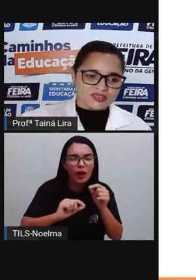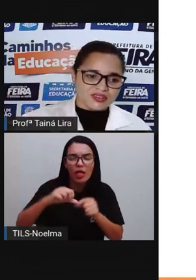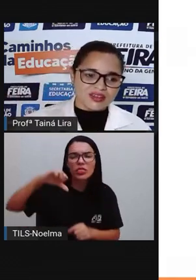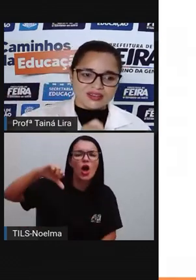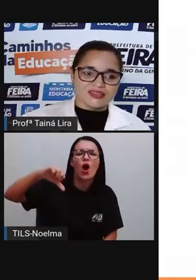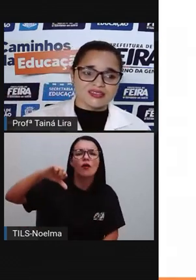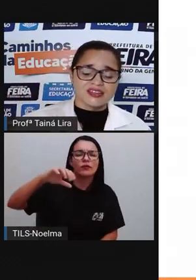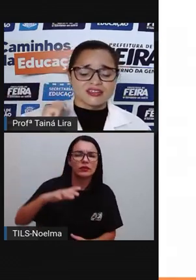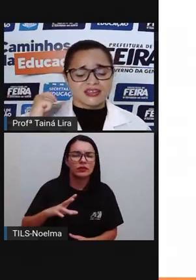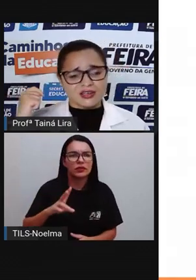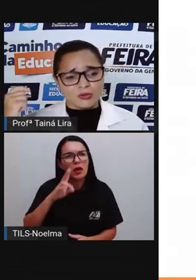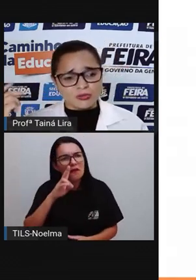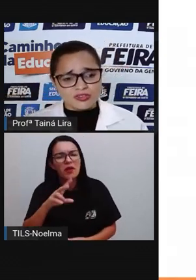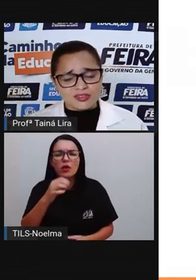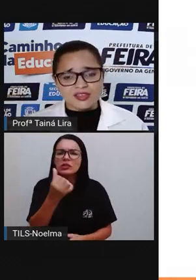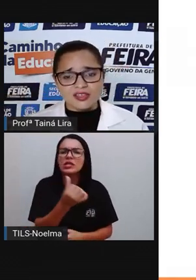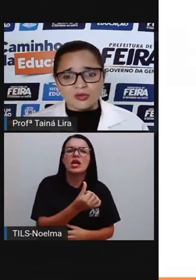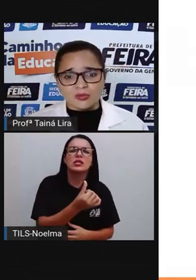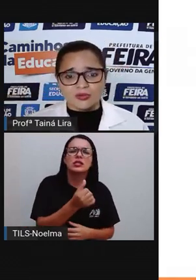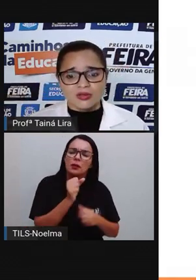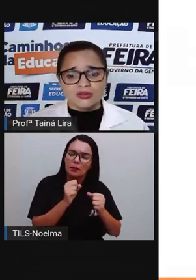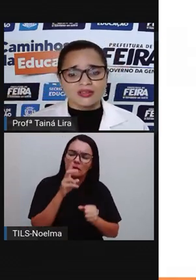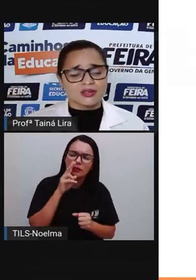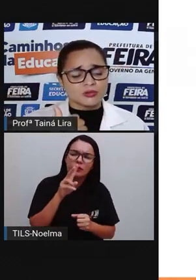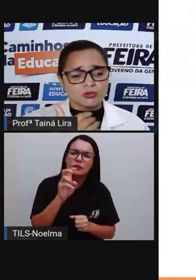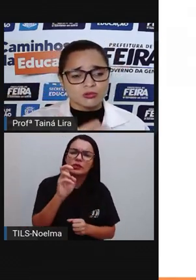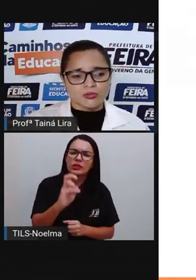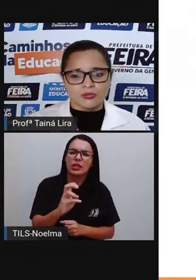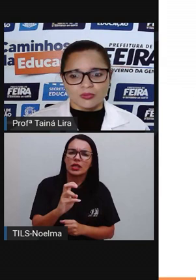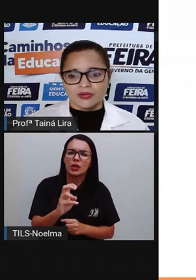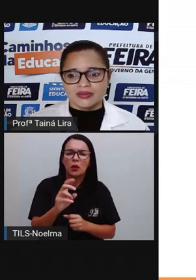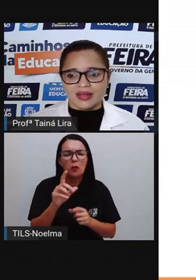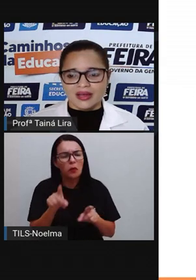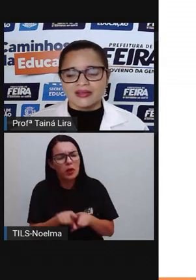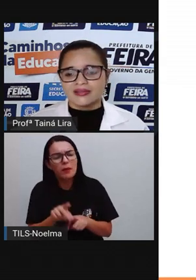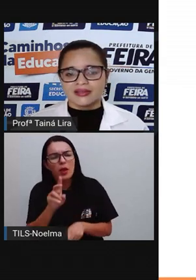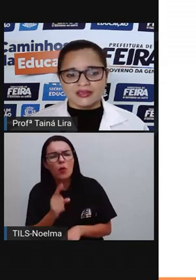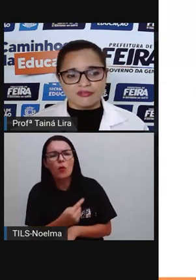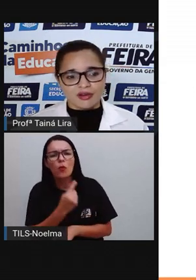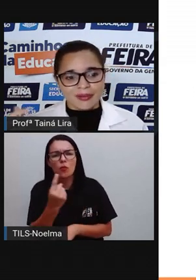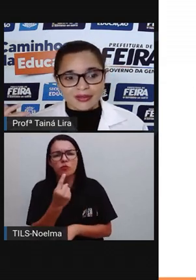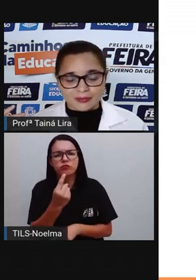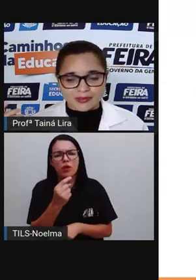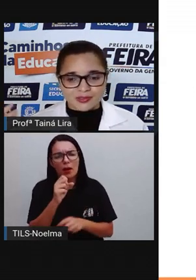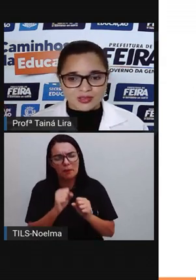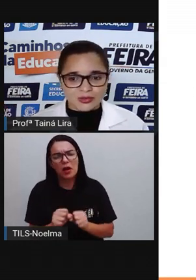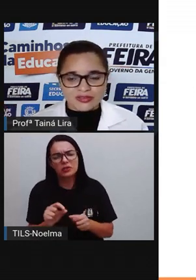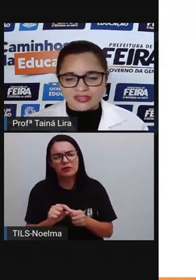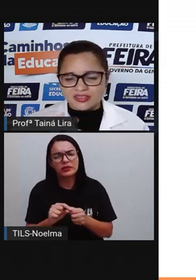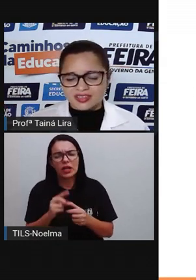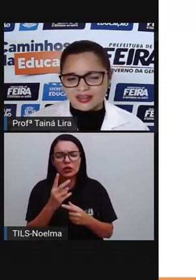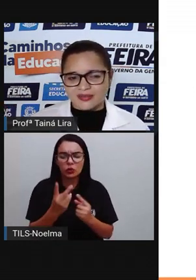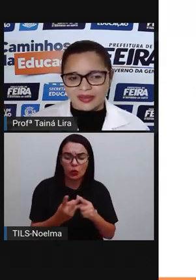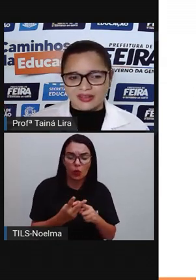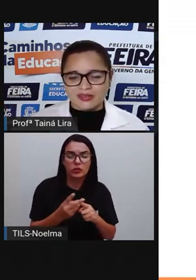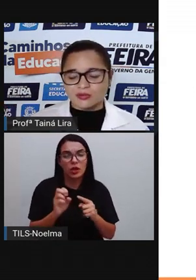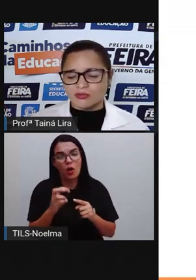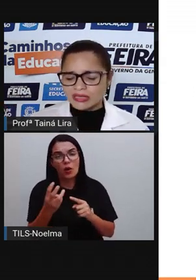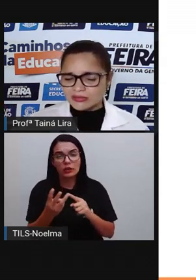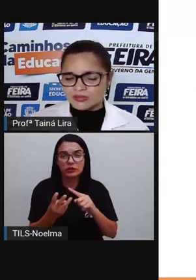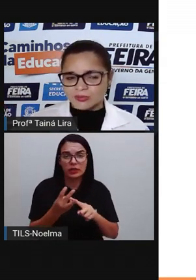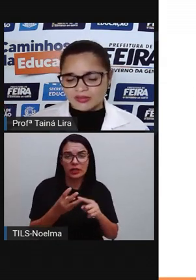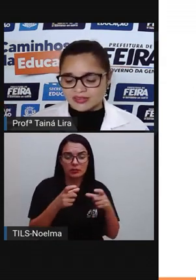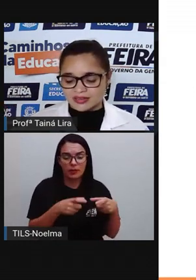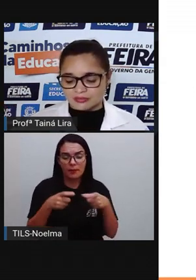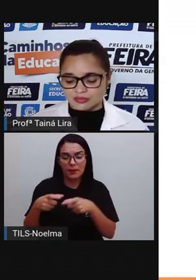tenta com o 6, tenta com o 5, tenta com o 1, tá? Tenta formar em números de 2 e de 3 algarismos.